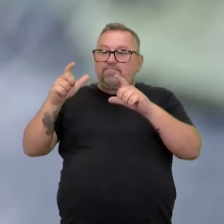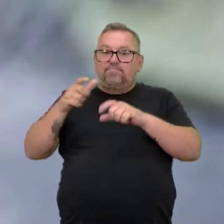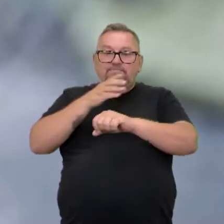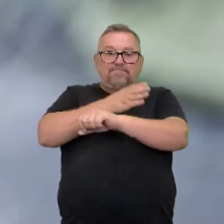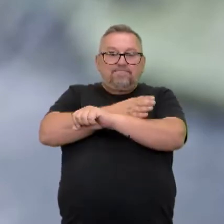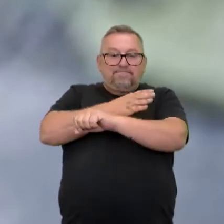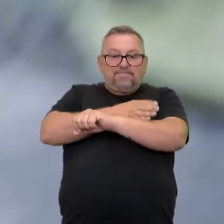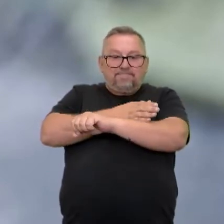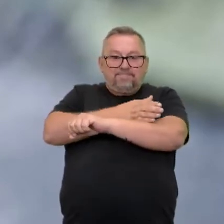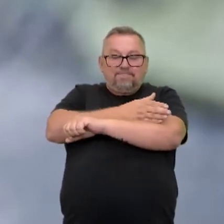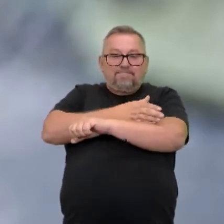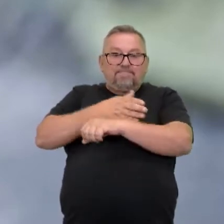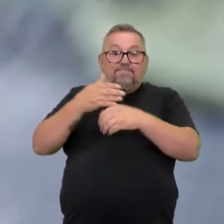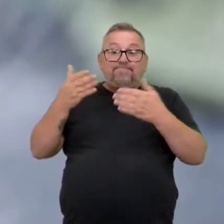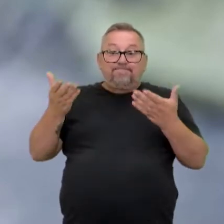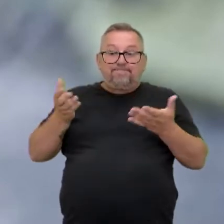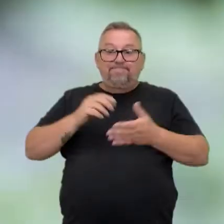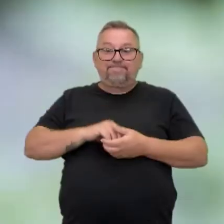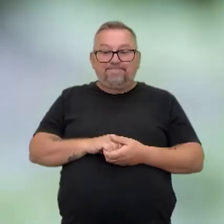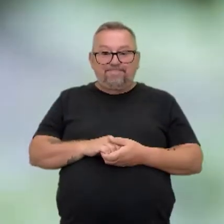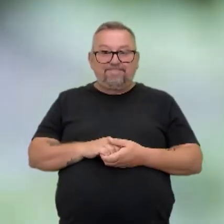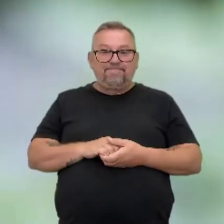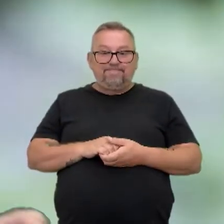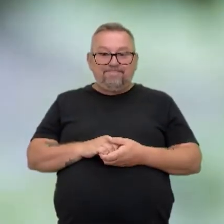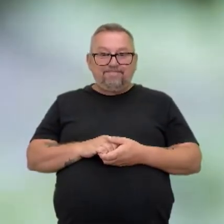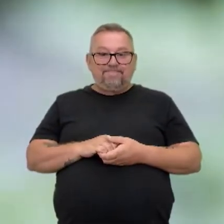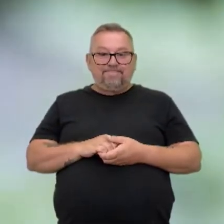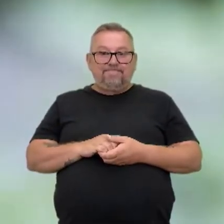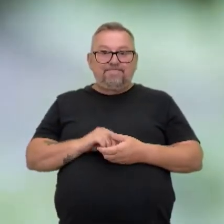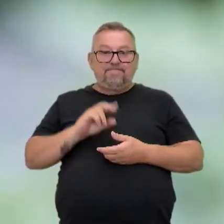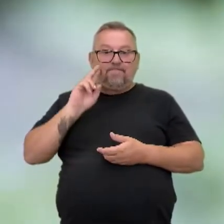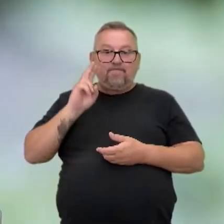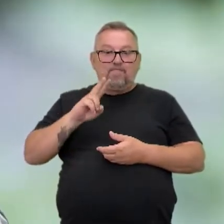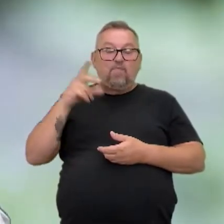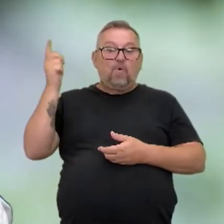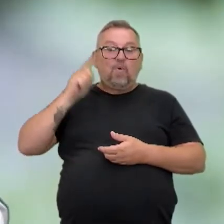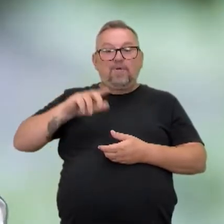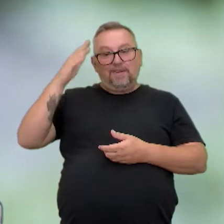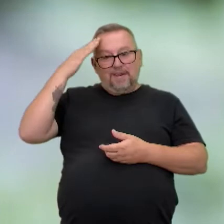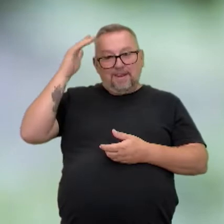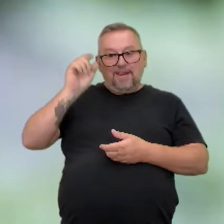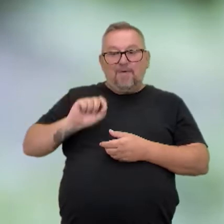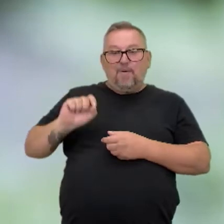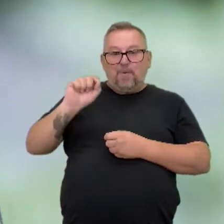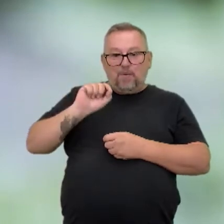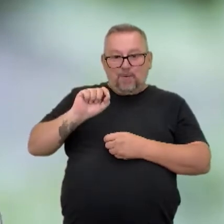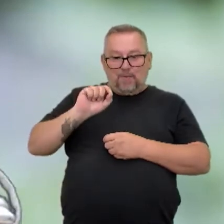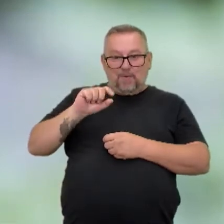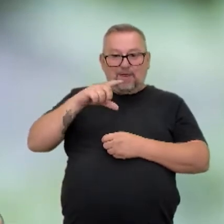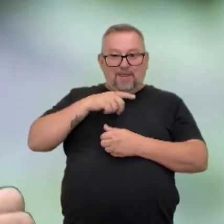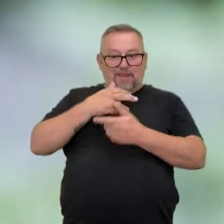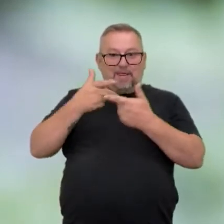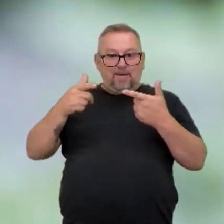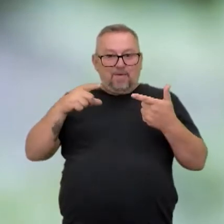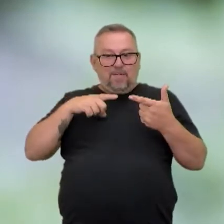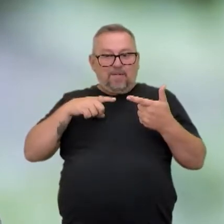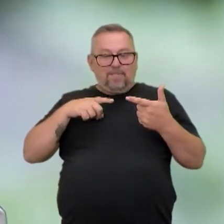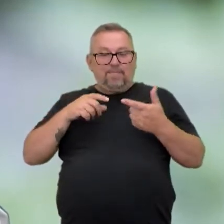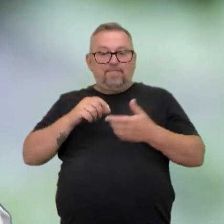Média, no Renascimento? Né? É verdade. O que a gente pode entender é que, me corrija se estiver errado,